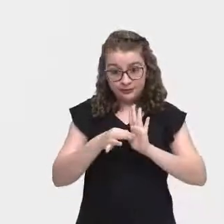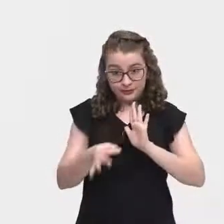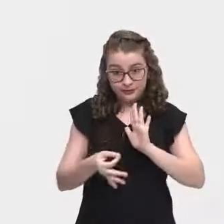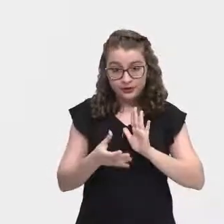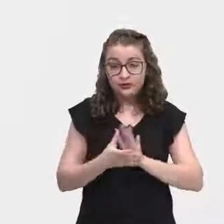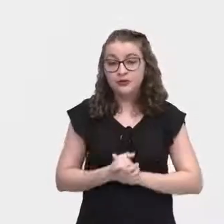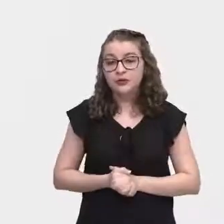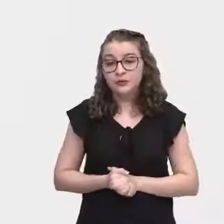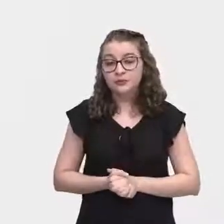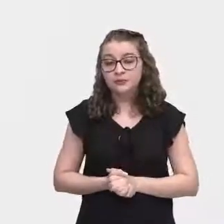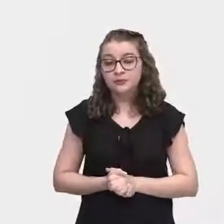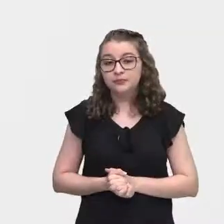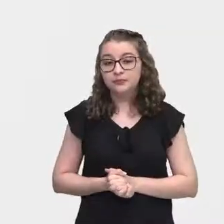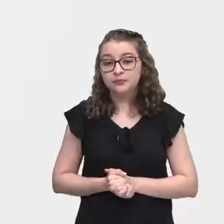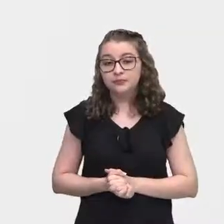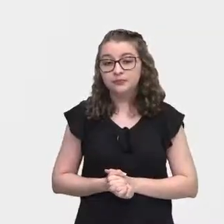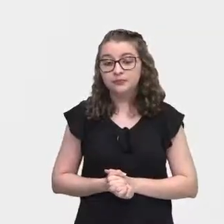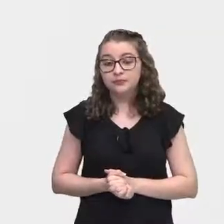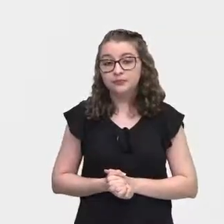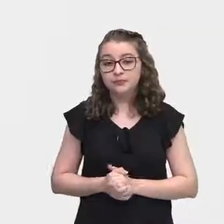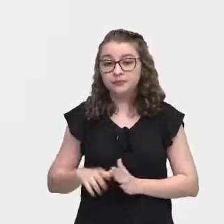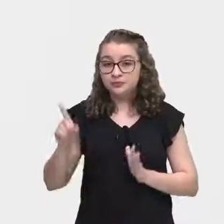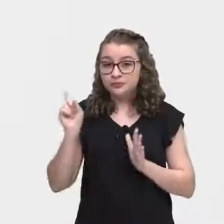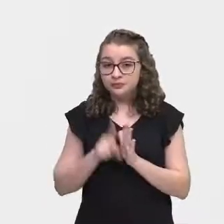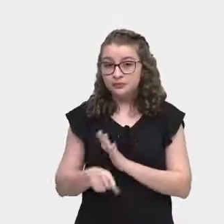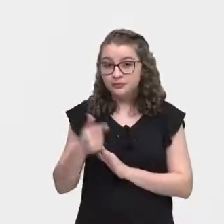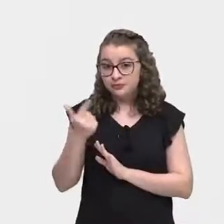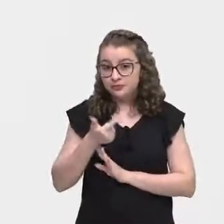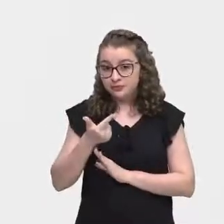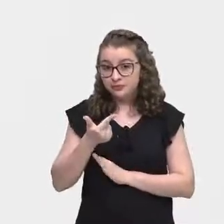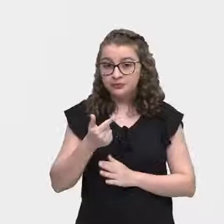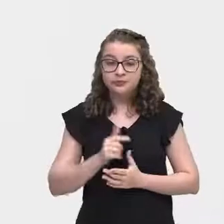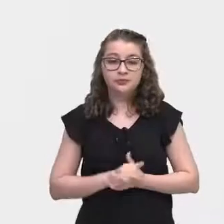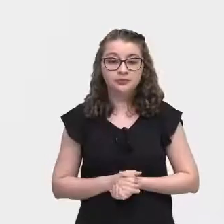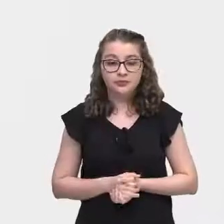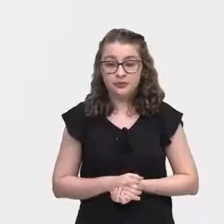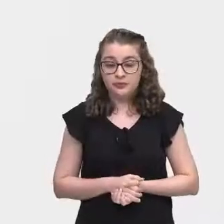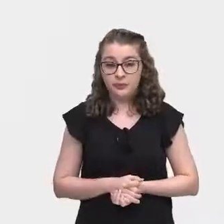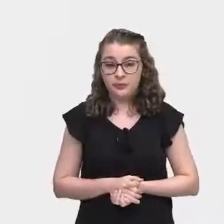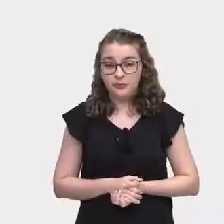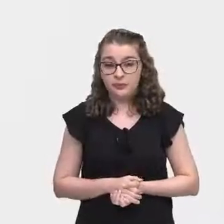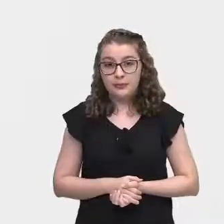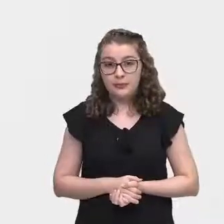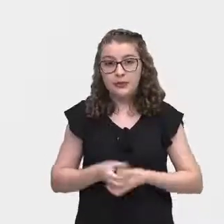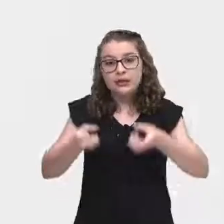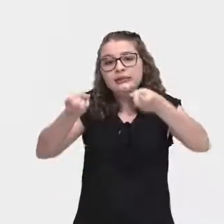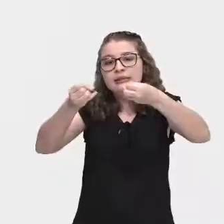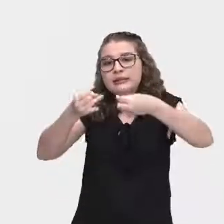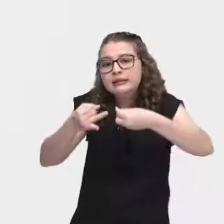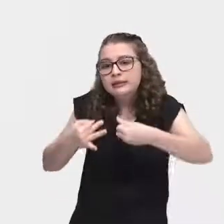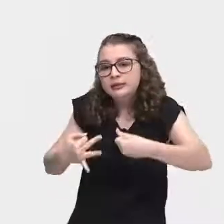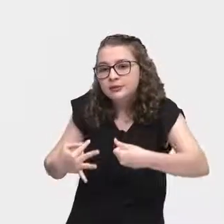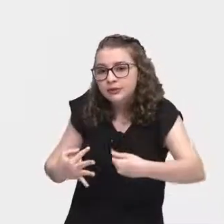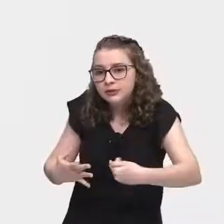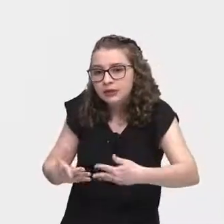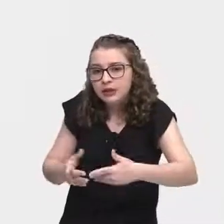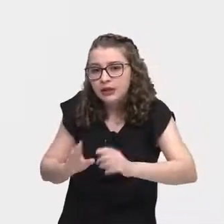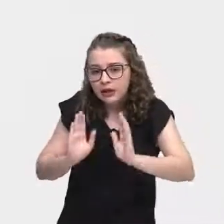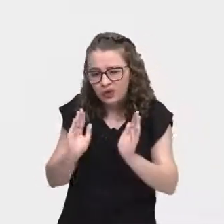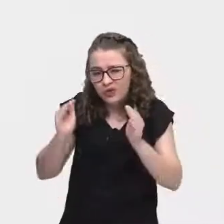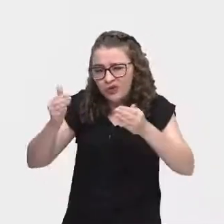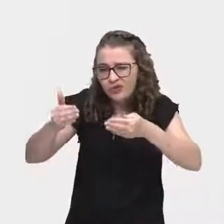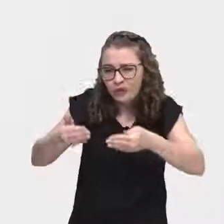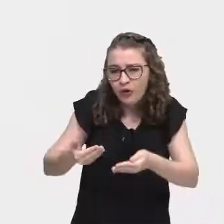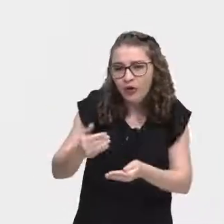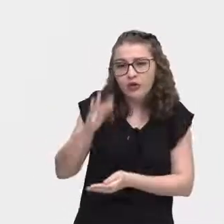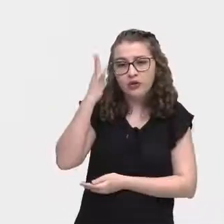tá bom? Essa é a primeira questão. A segunda questão proposta é dizer por que que o específico da